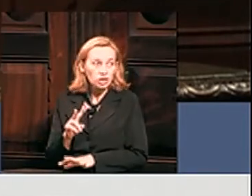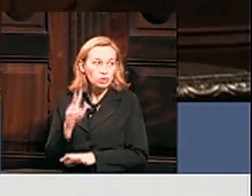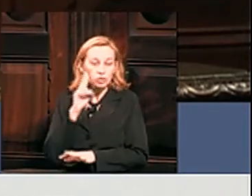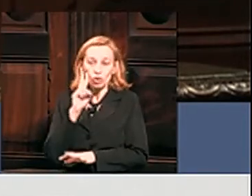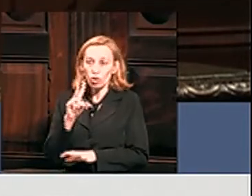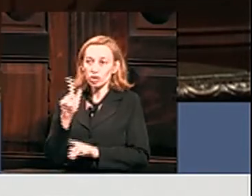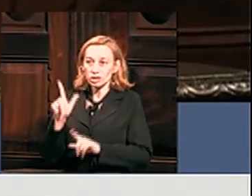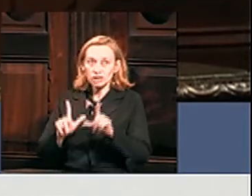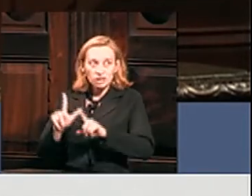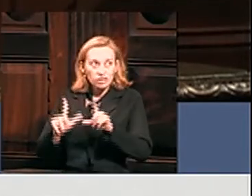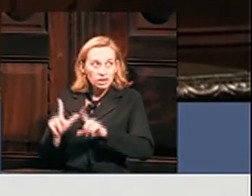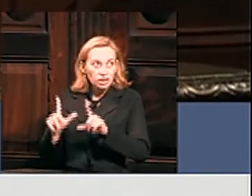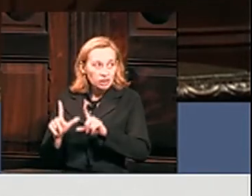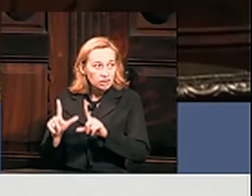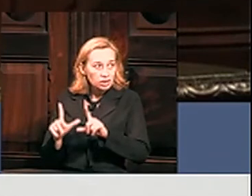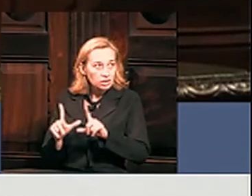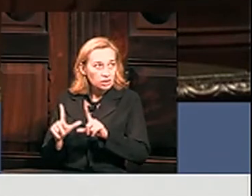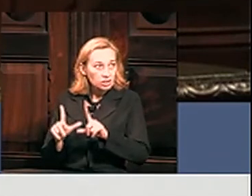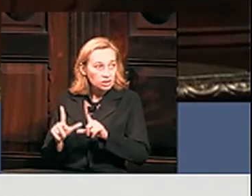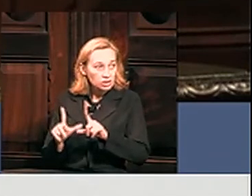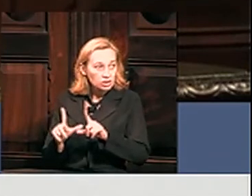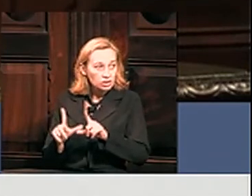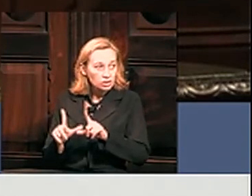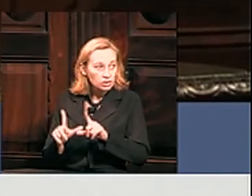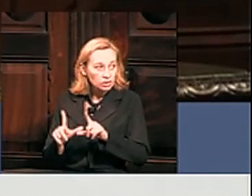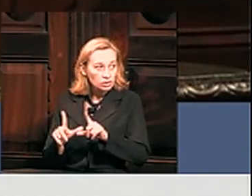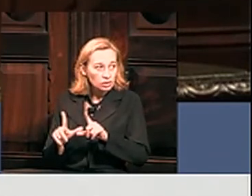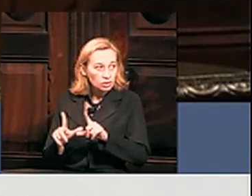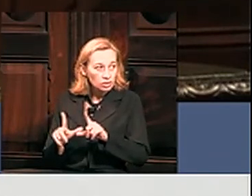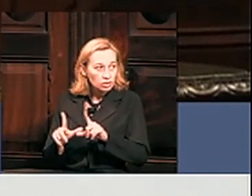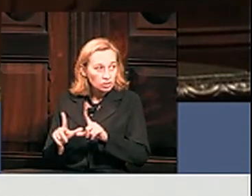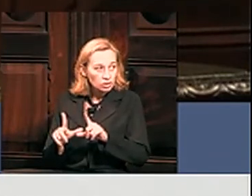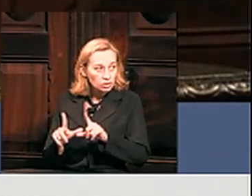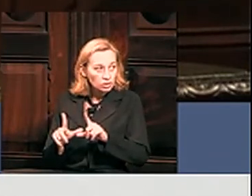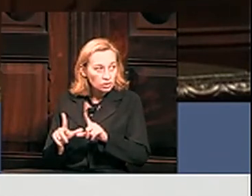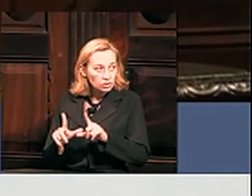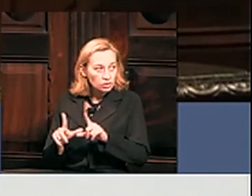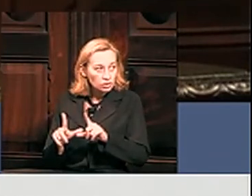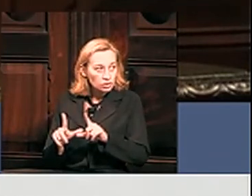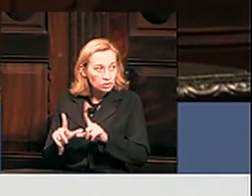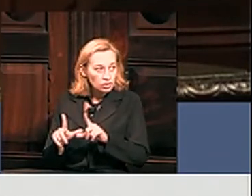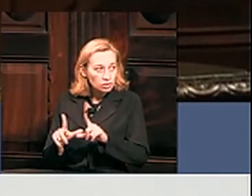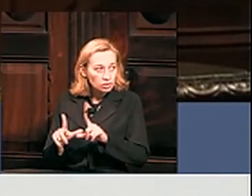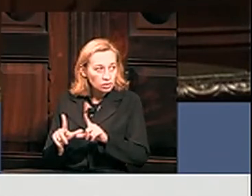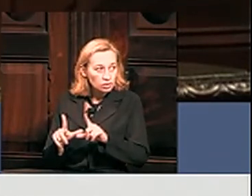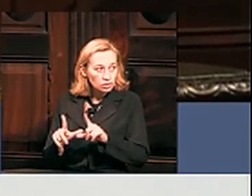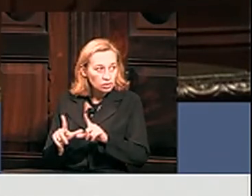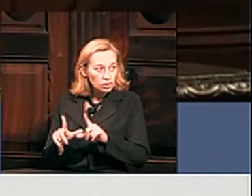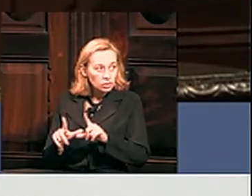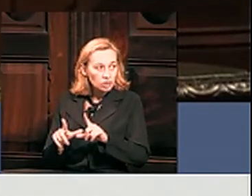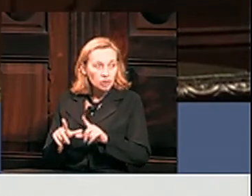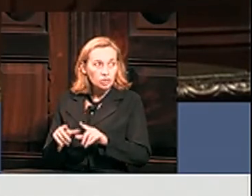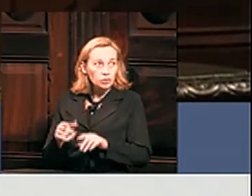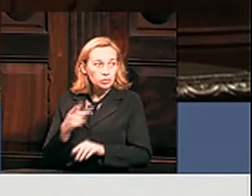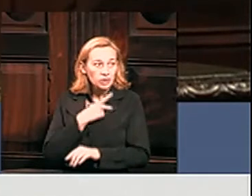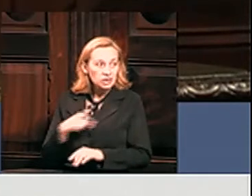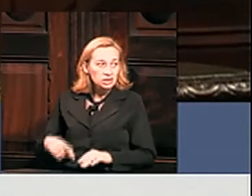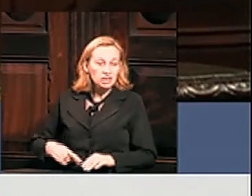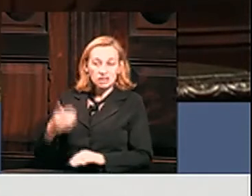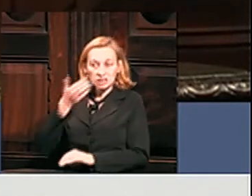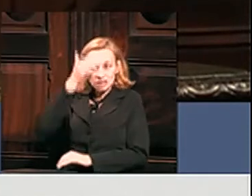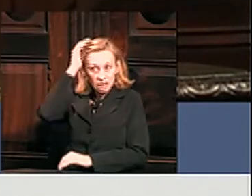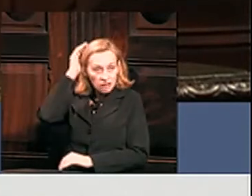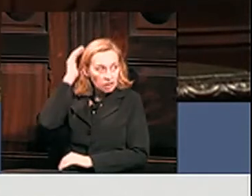TV aquele quadro trágico, presidente Temer, o